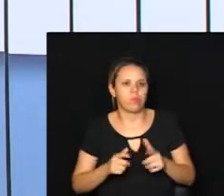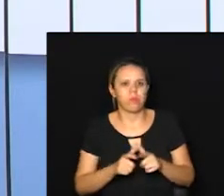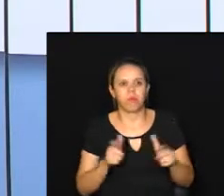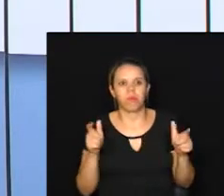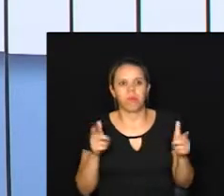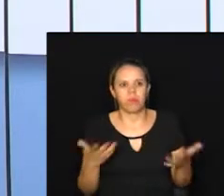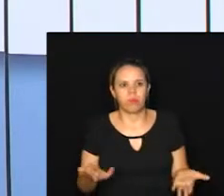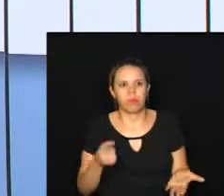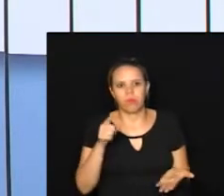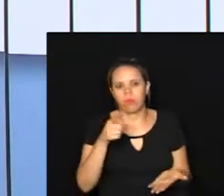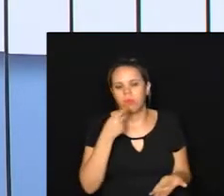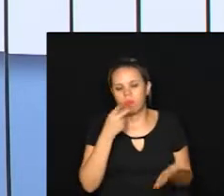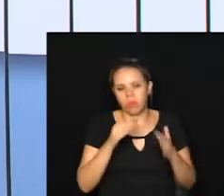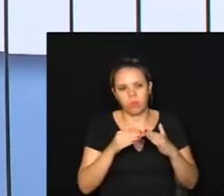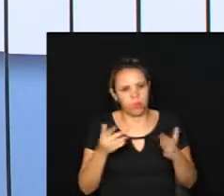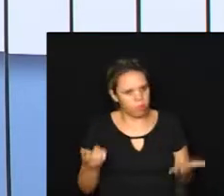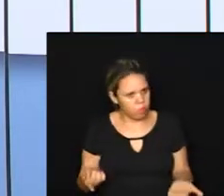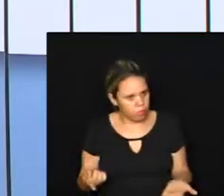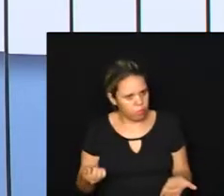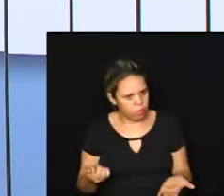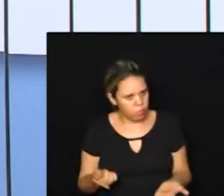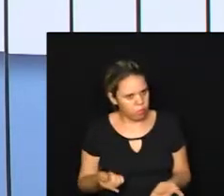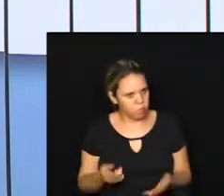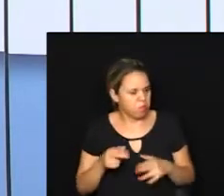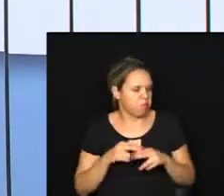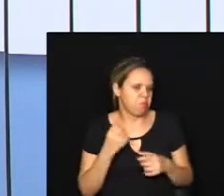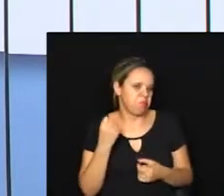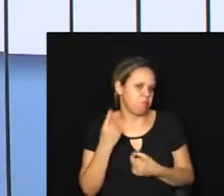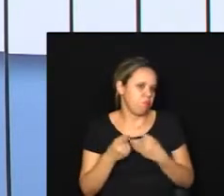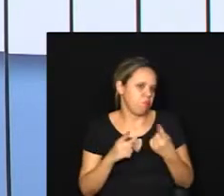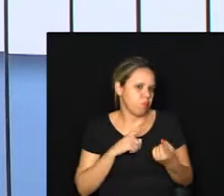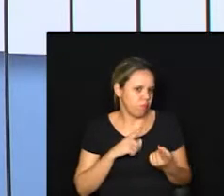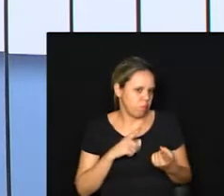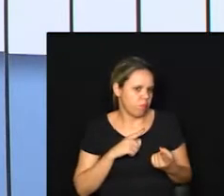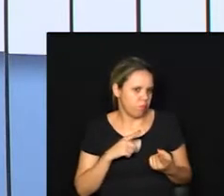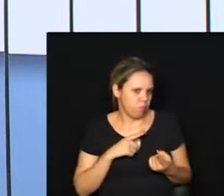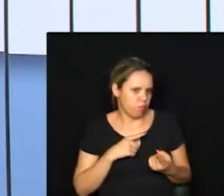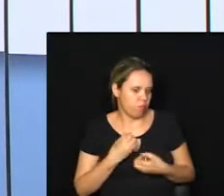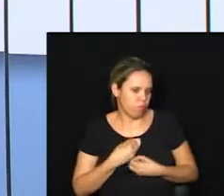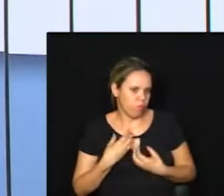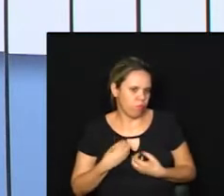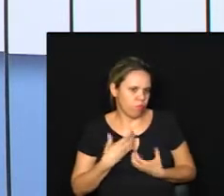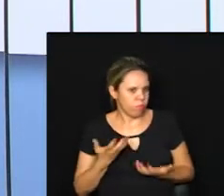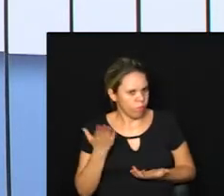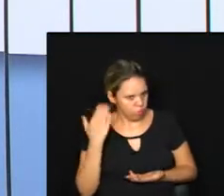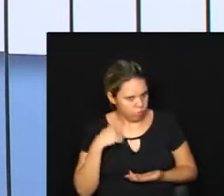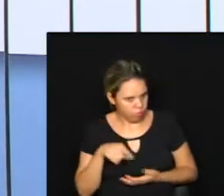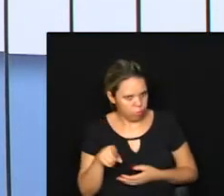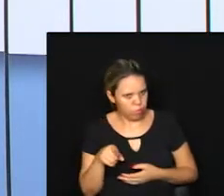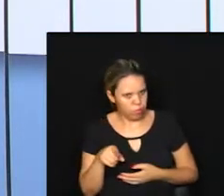grande, e você aí de casa que, por acaso, tenha essa informação, queira essa informação, pode acessar